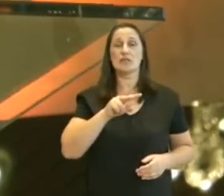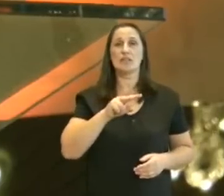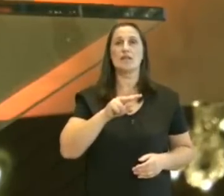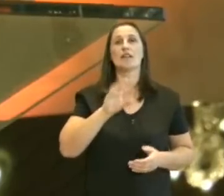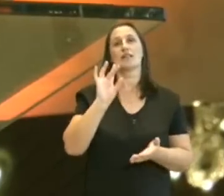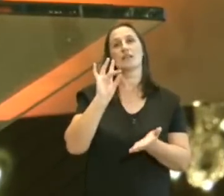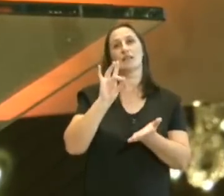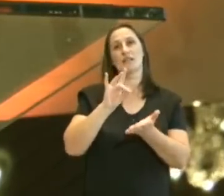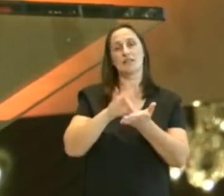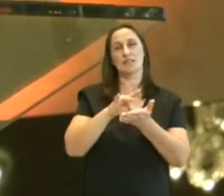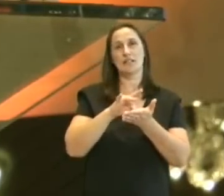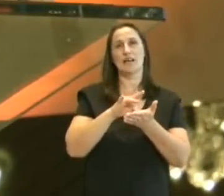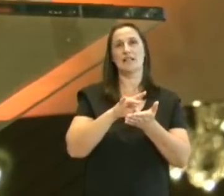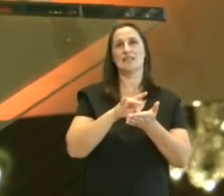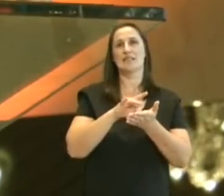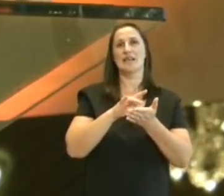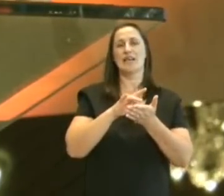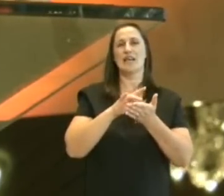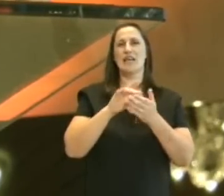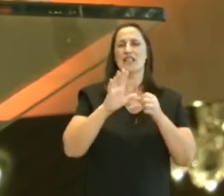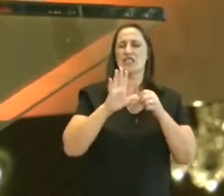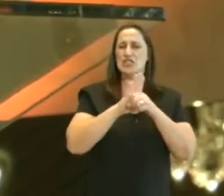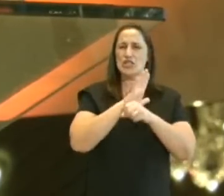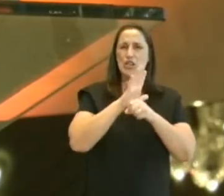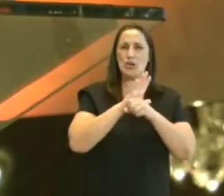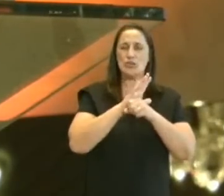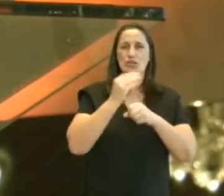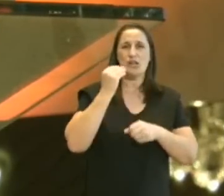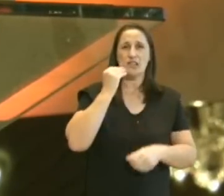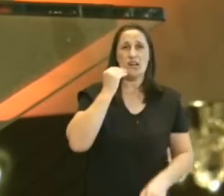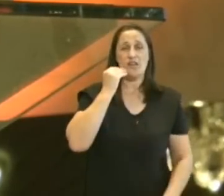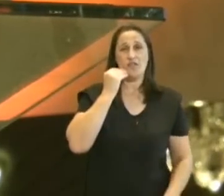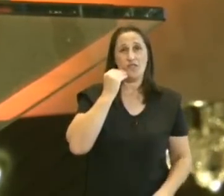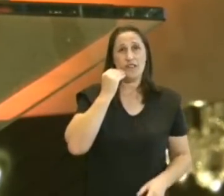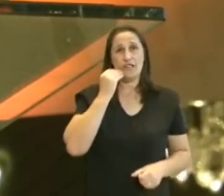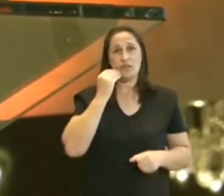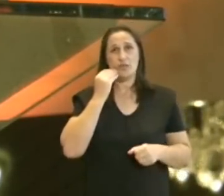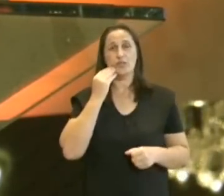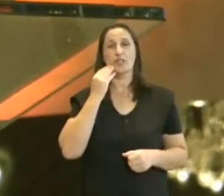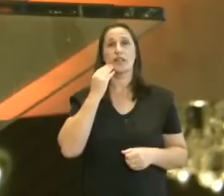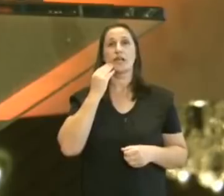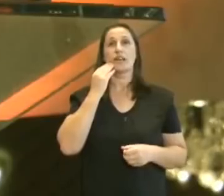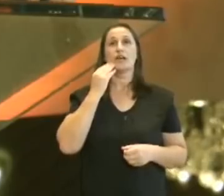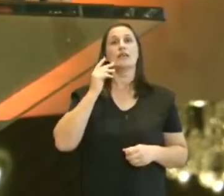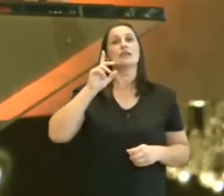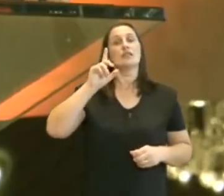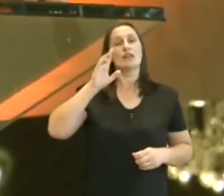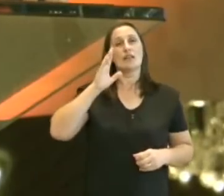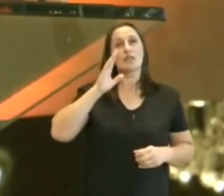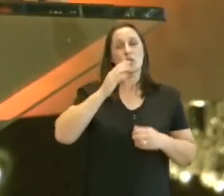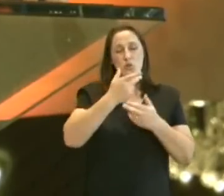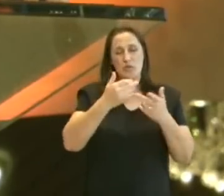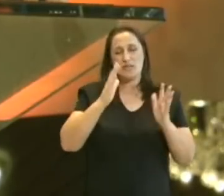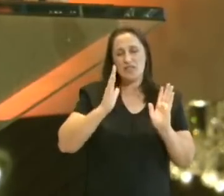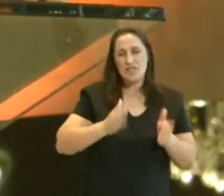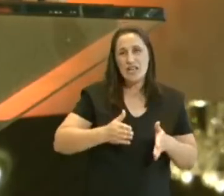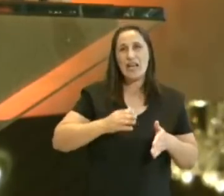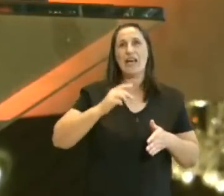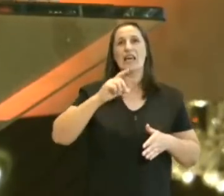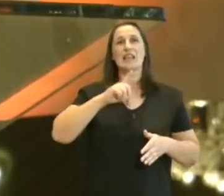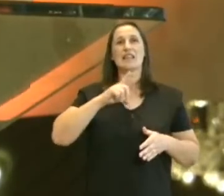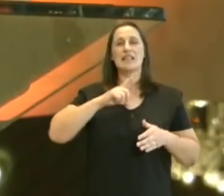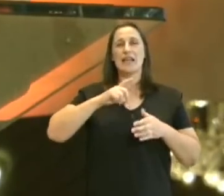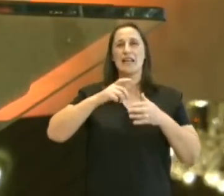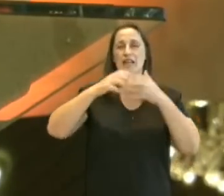ele é cheio de buracos e lacunas que são preenchidas por aquilo que já existe no nosso cérebro